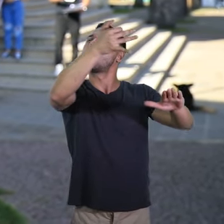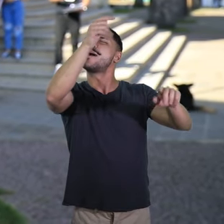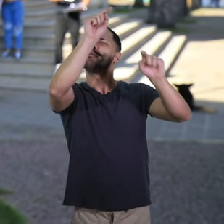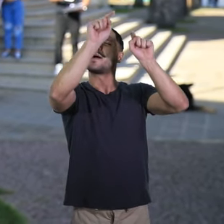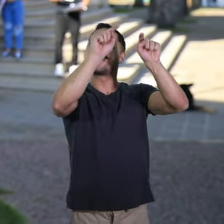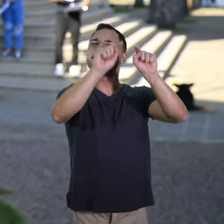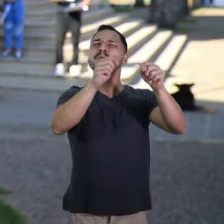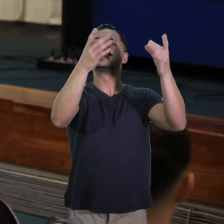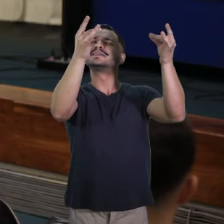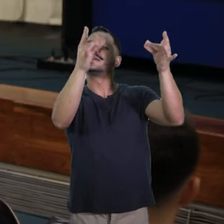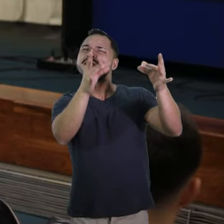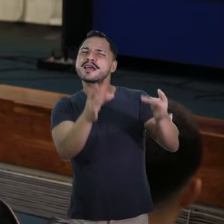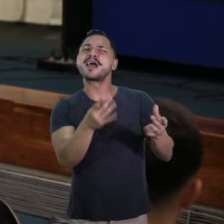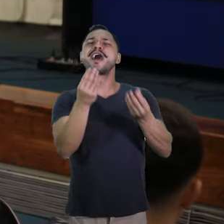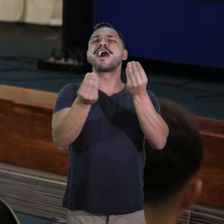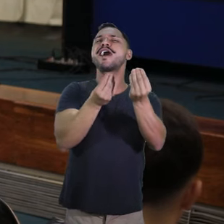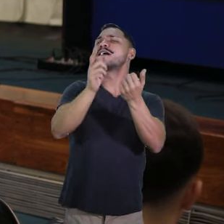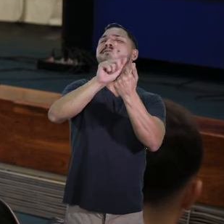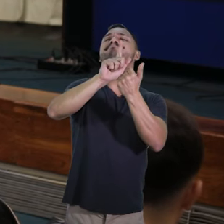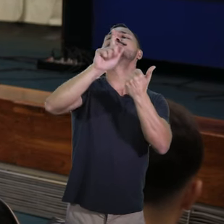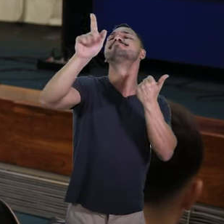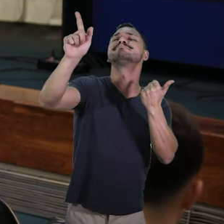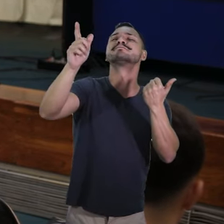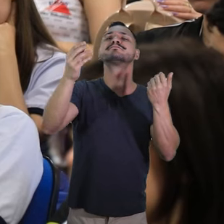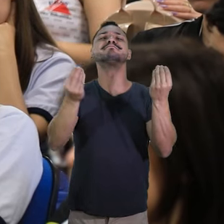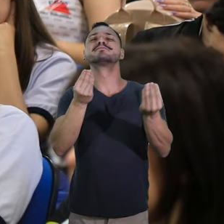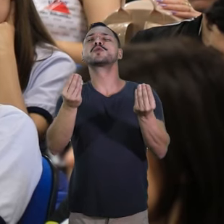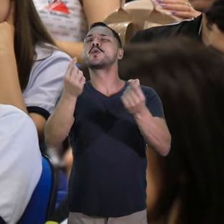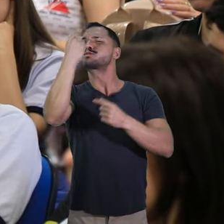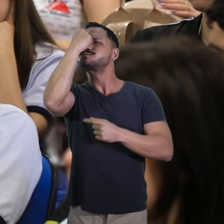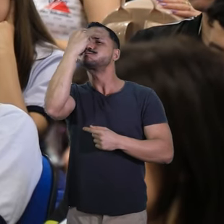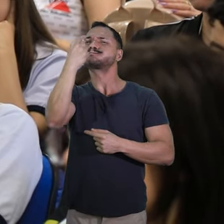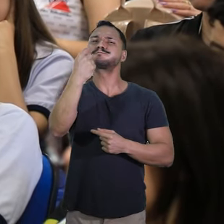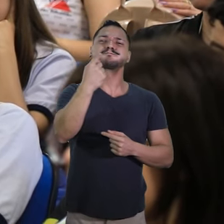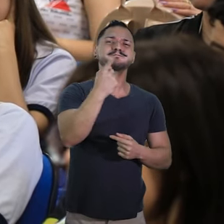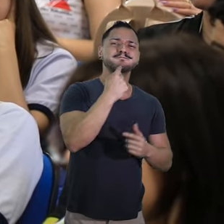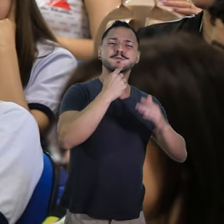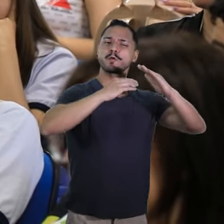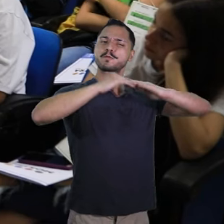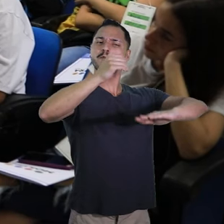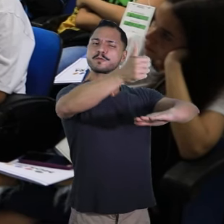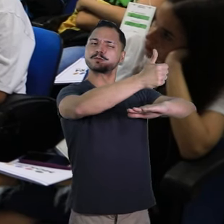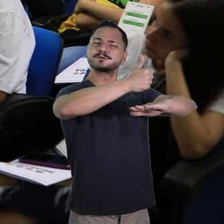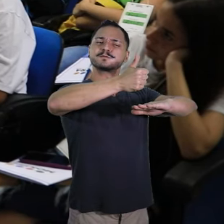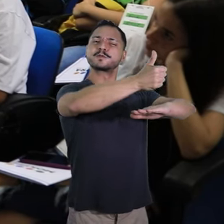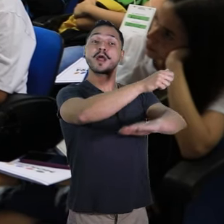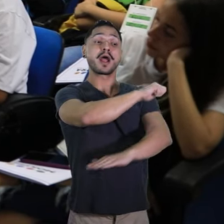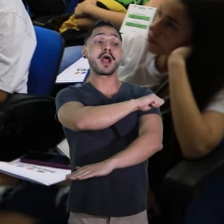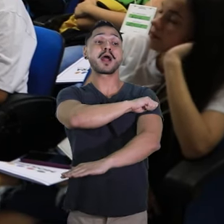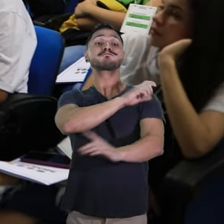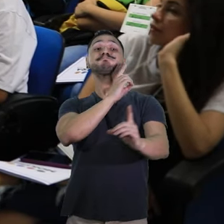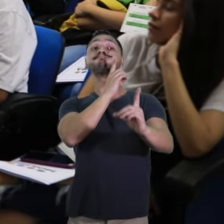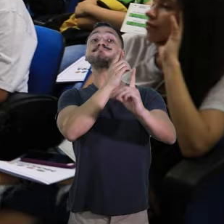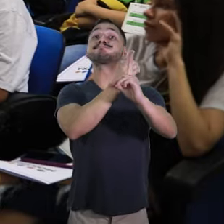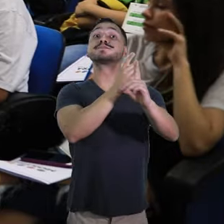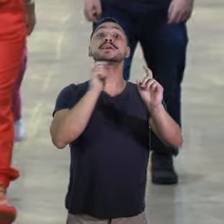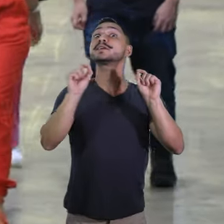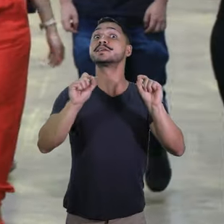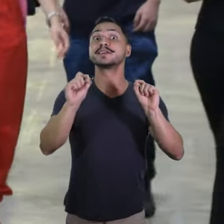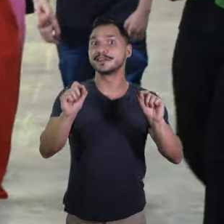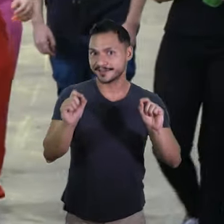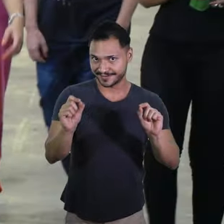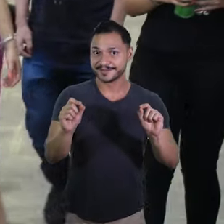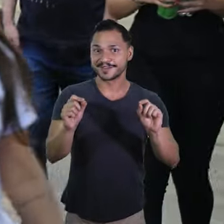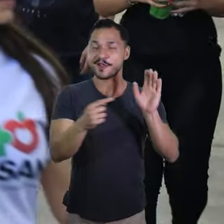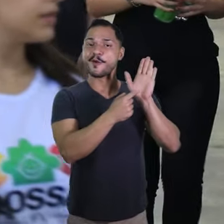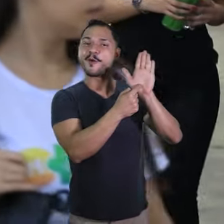de todos os cursos para falar um pouco sobre o curso, como que é a graduação naquele curso, o perfil profissional, o que o estudante vai